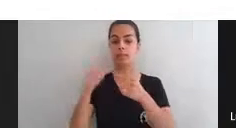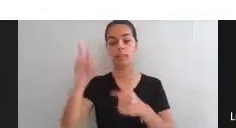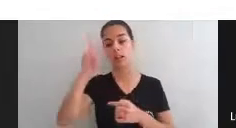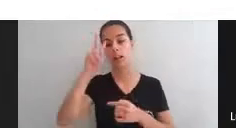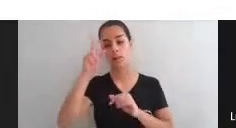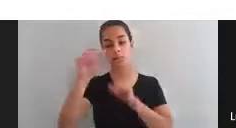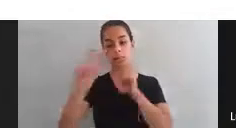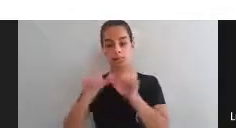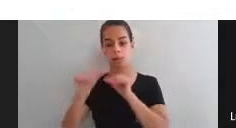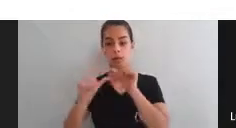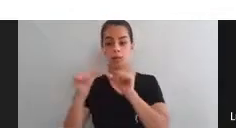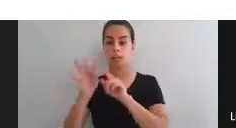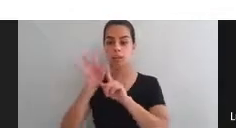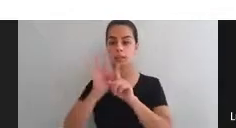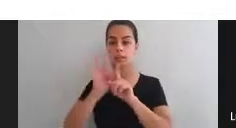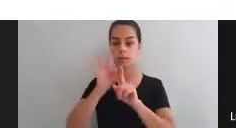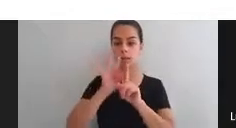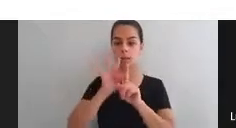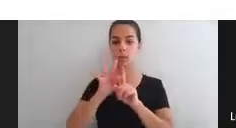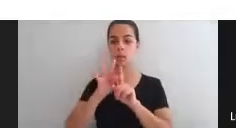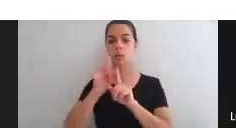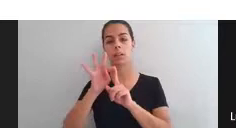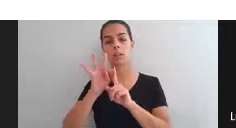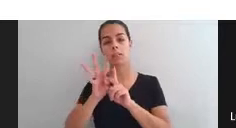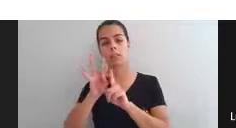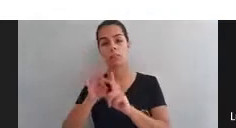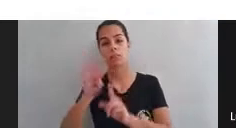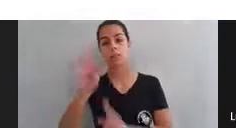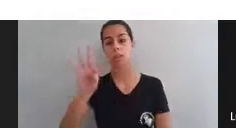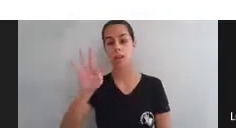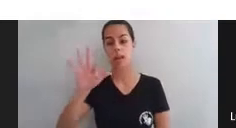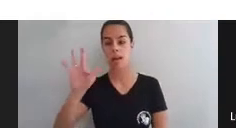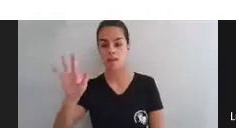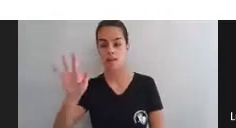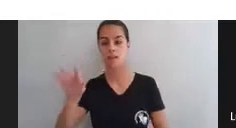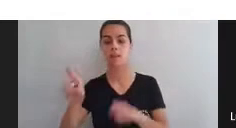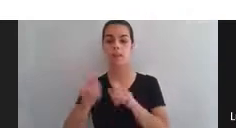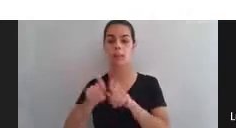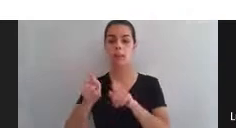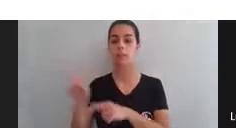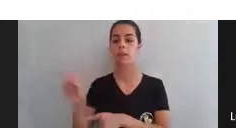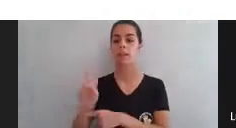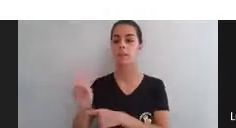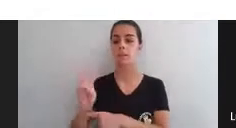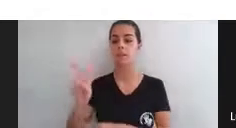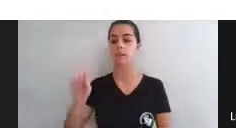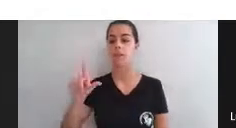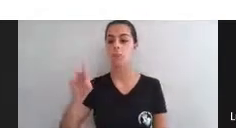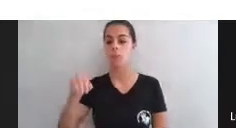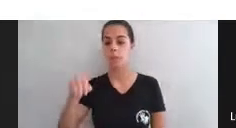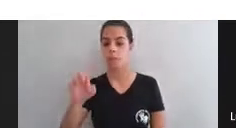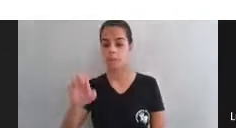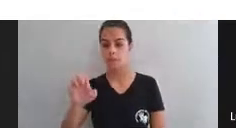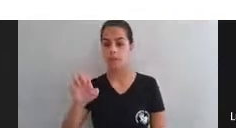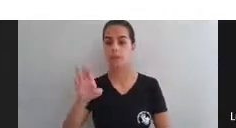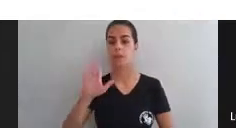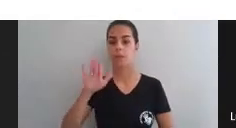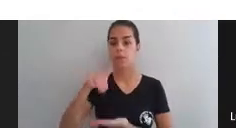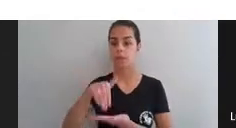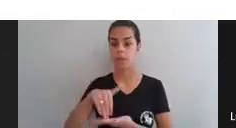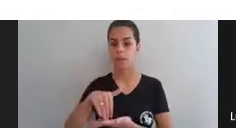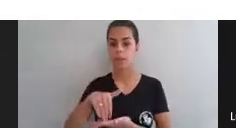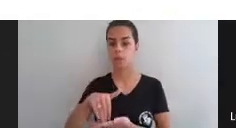aí a temperatura para temperatura TF e os volumes, né? Que vai ser volume final,